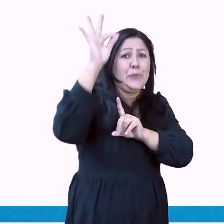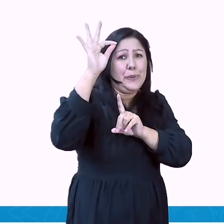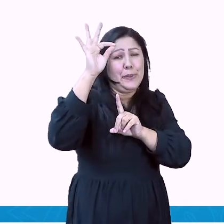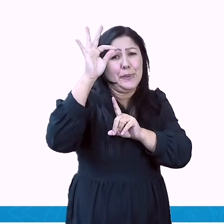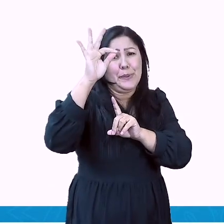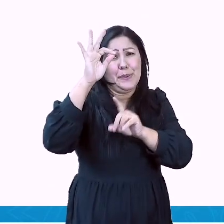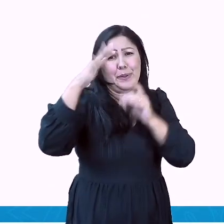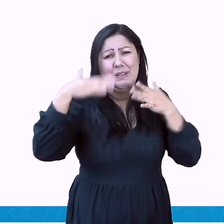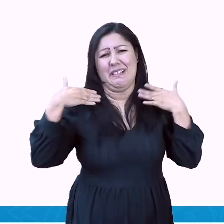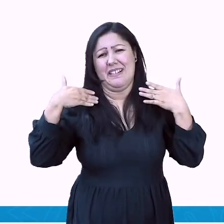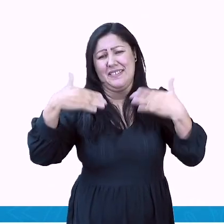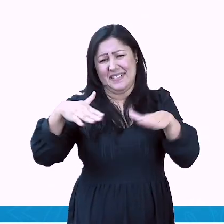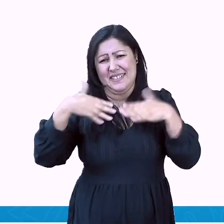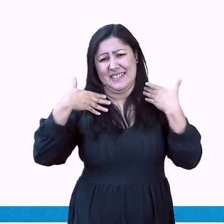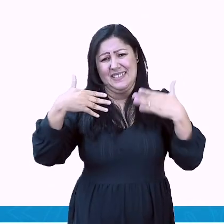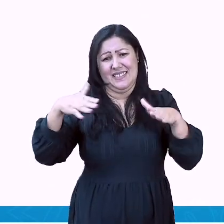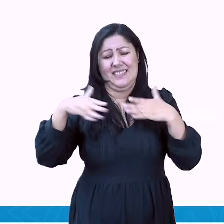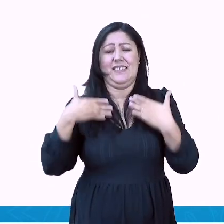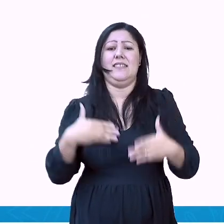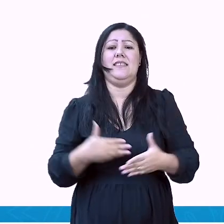elevadíssimas. Tá?